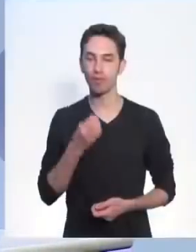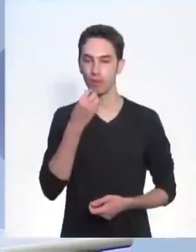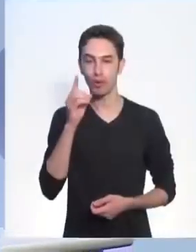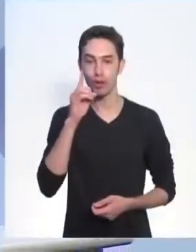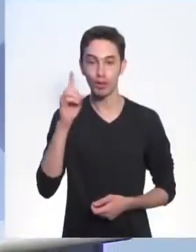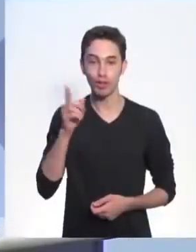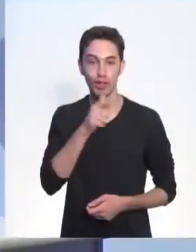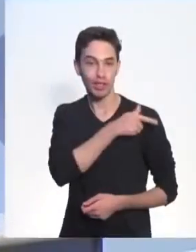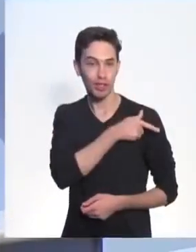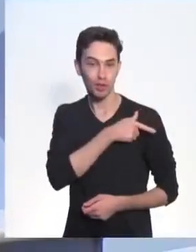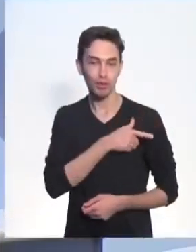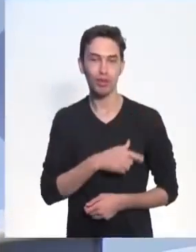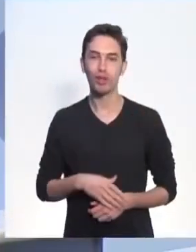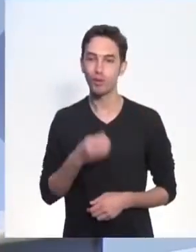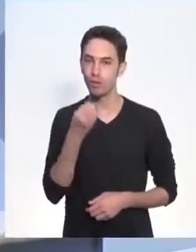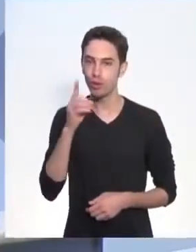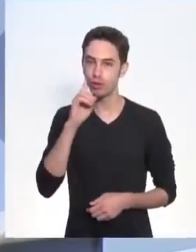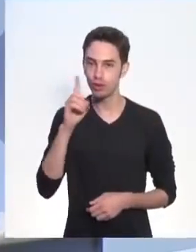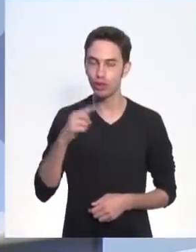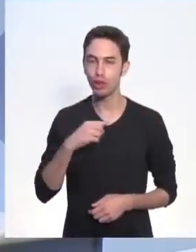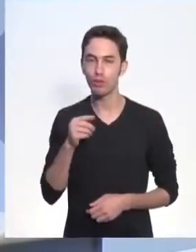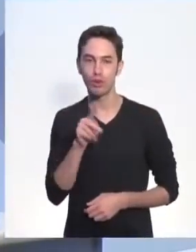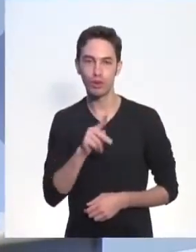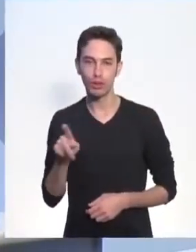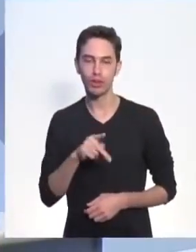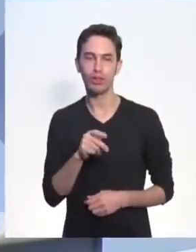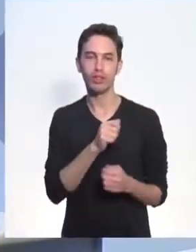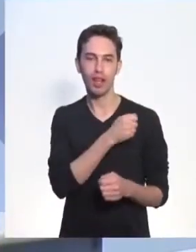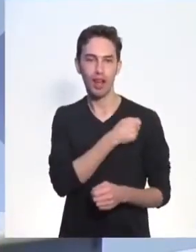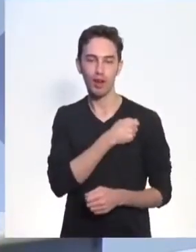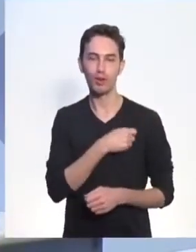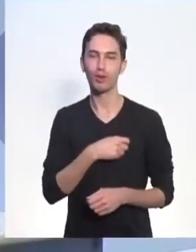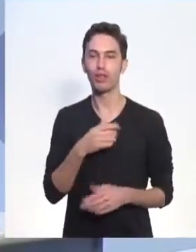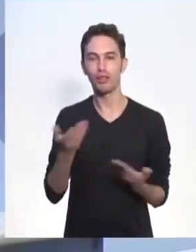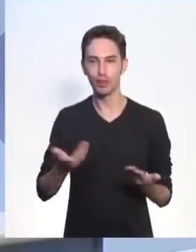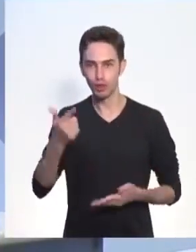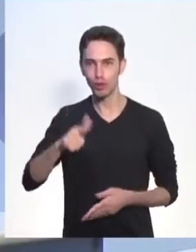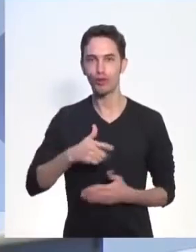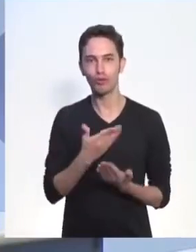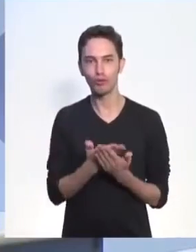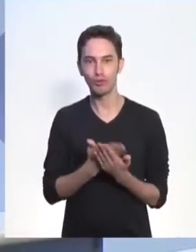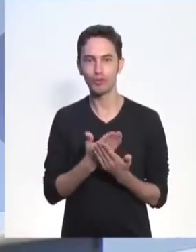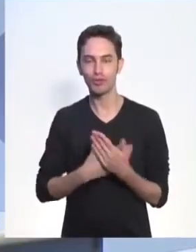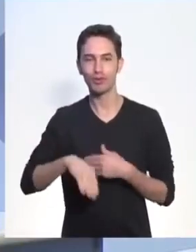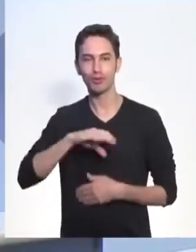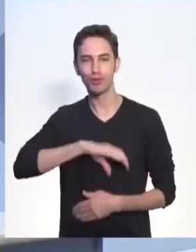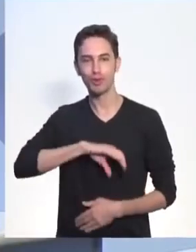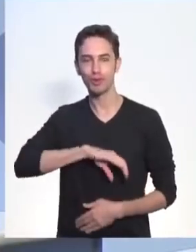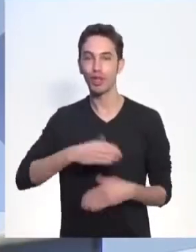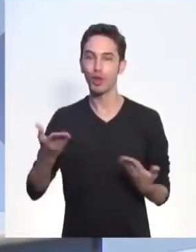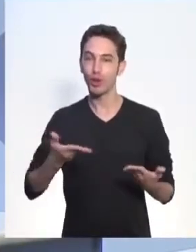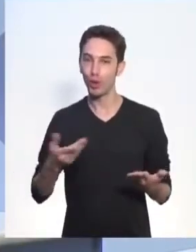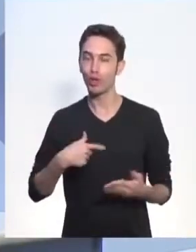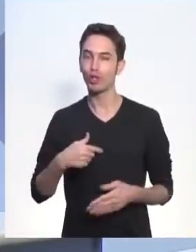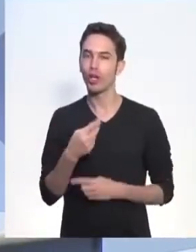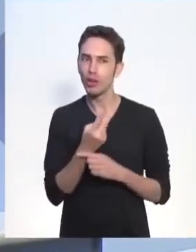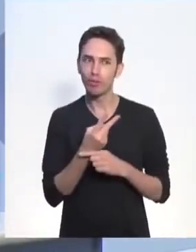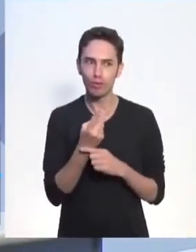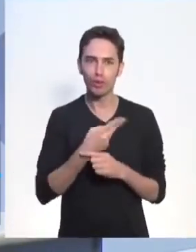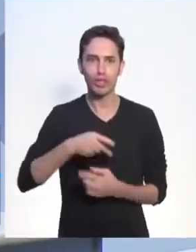Bom dia, sétimo ano, bom dia, professores e alunos. Mais uma aula de língua portuguesa e hoje, em busca